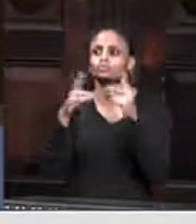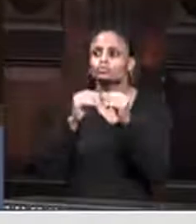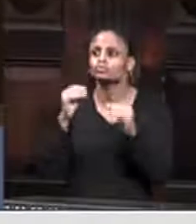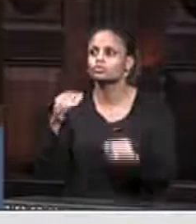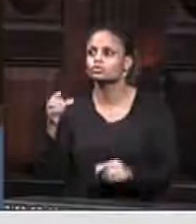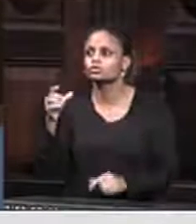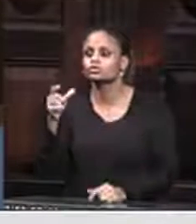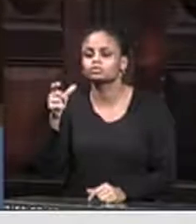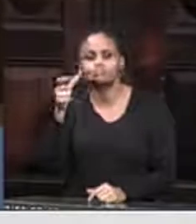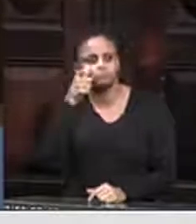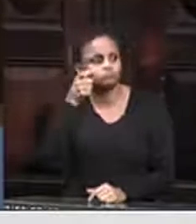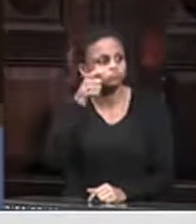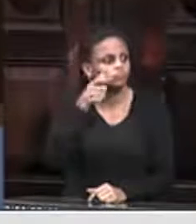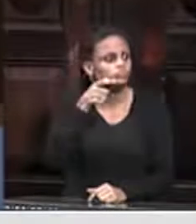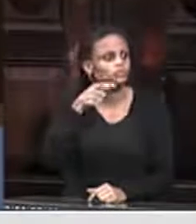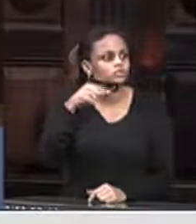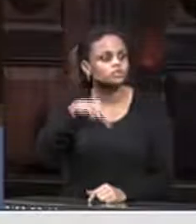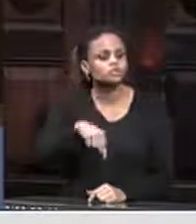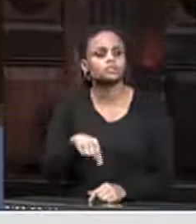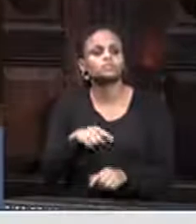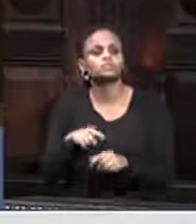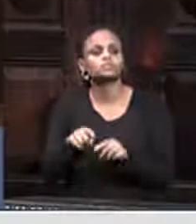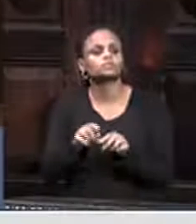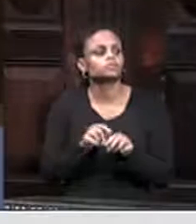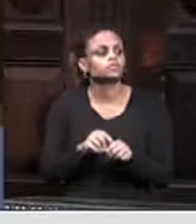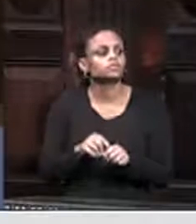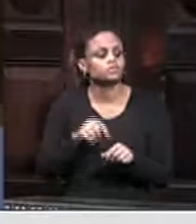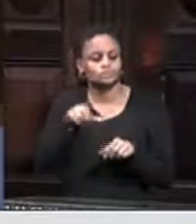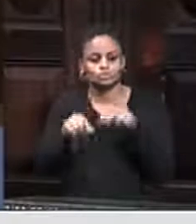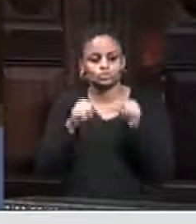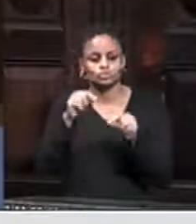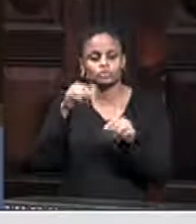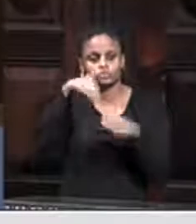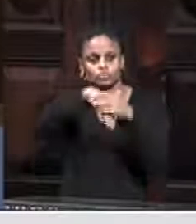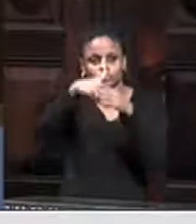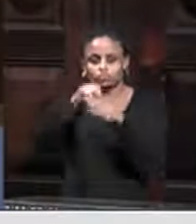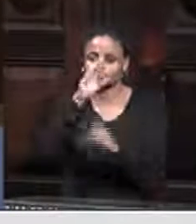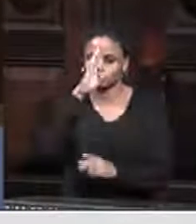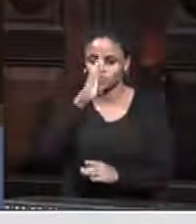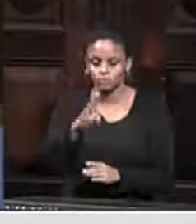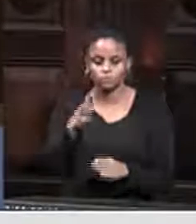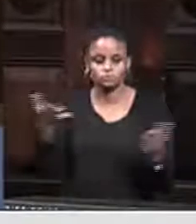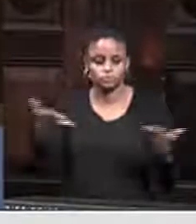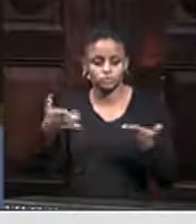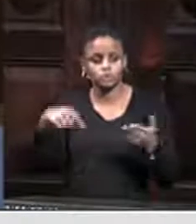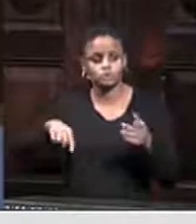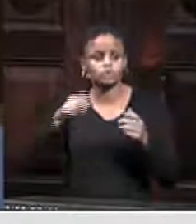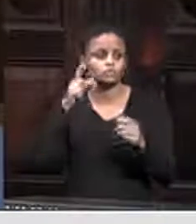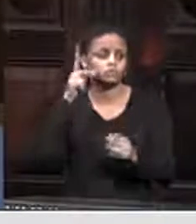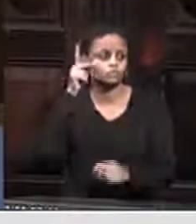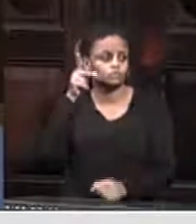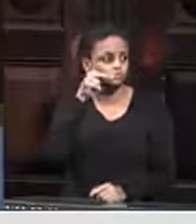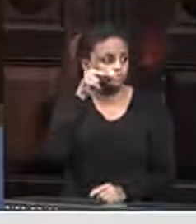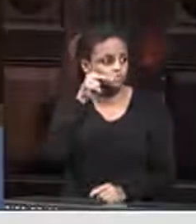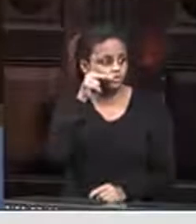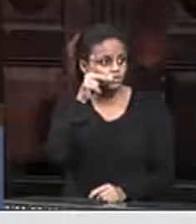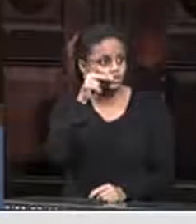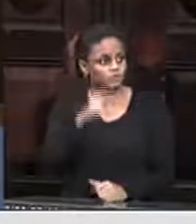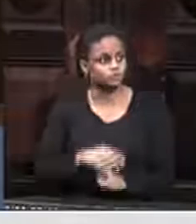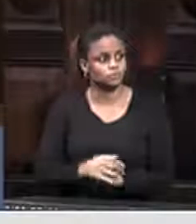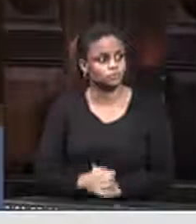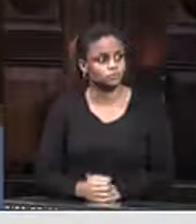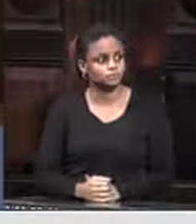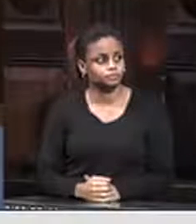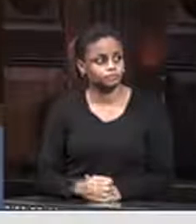no processo, a comunidade FAETEC, pela presença na tarde de hoje aqui no plenário para que possa acompanhar essas